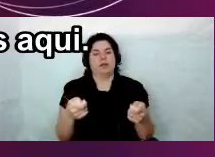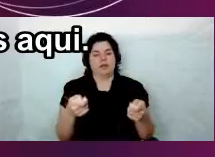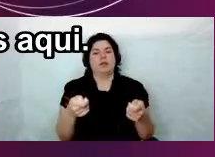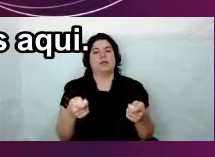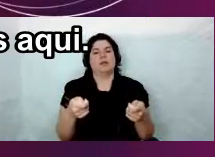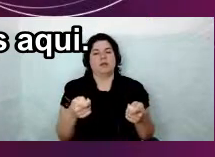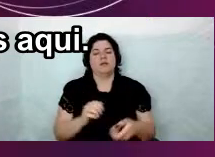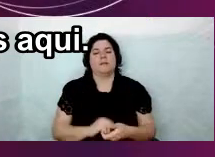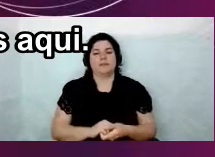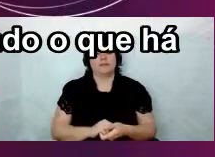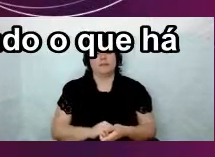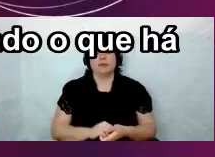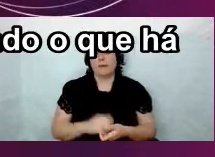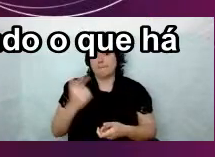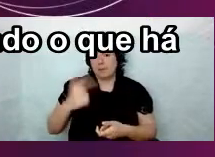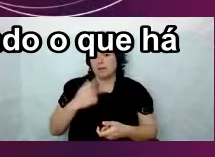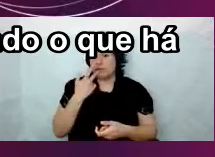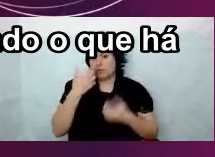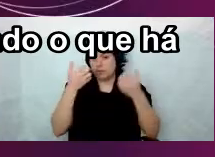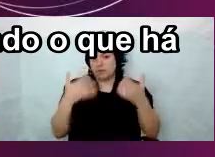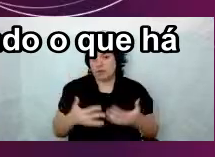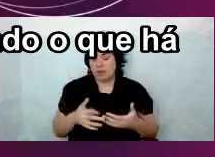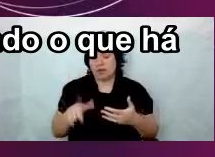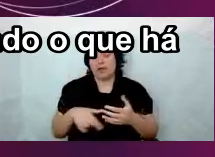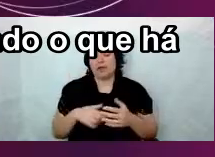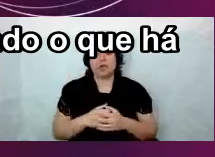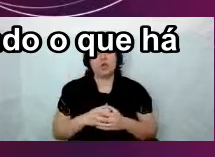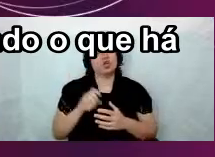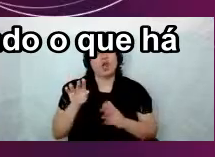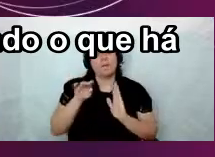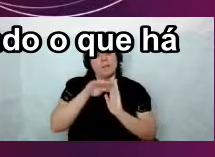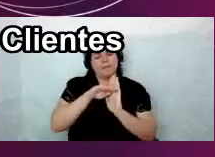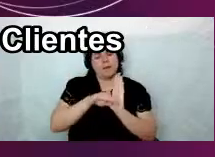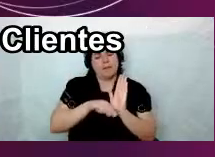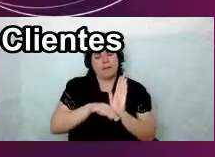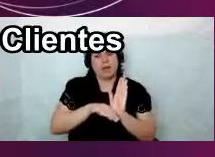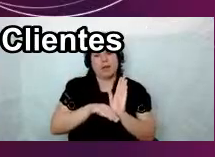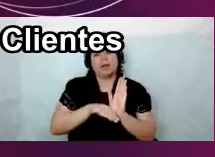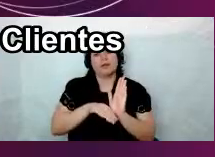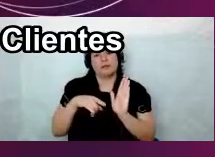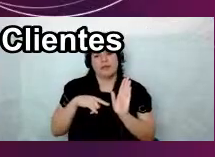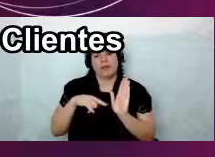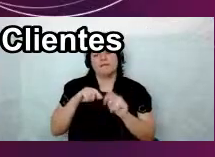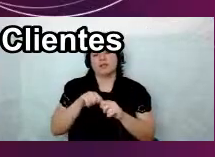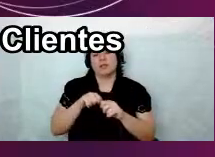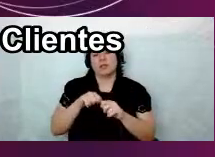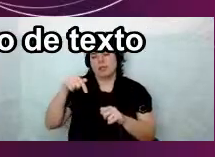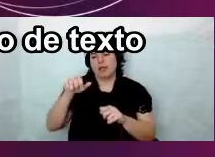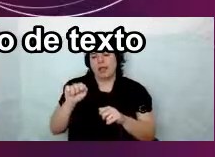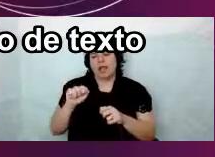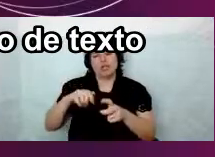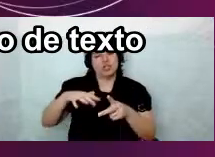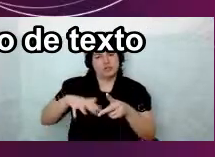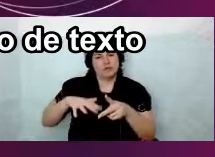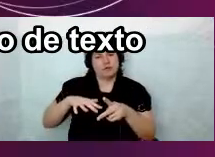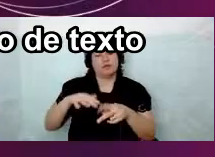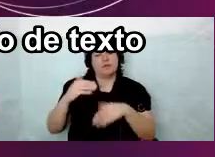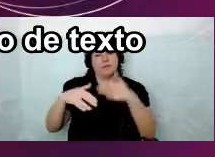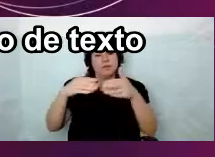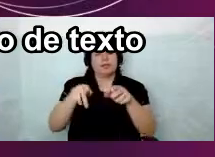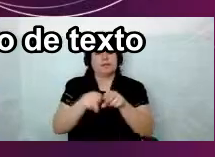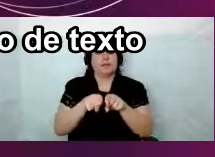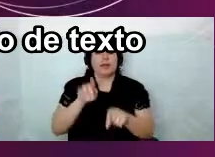eu vou falar de alguns deles aqui. Aqui eu só listei, a gente está fazendo o QA, né, de desenvolvimento, tem a BIA Clientes, a gente